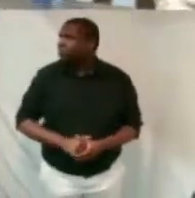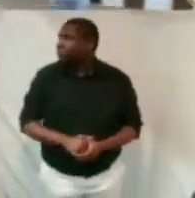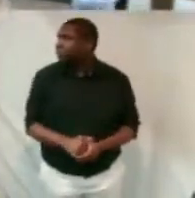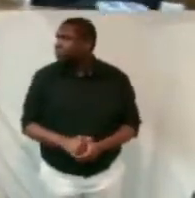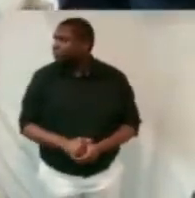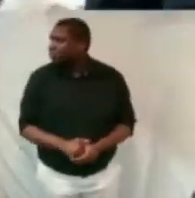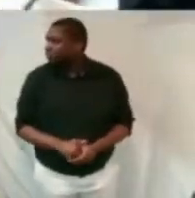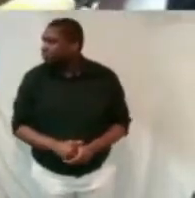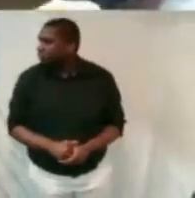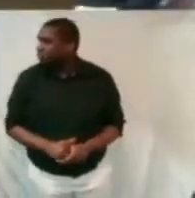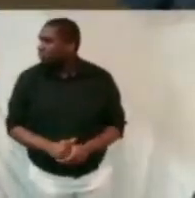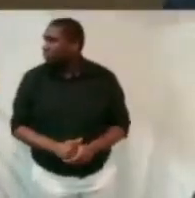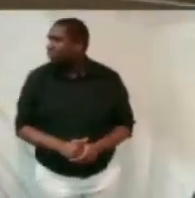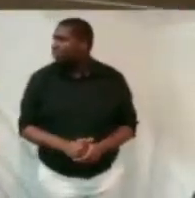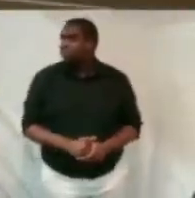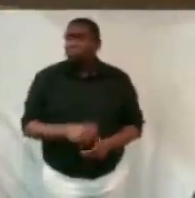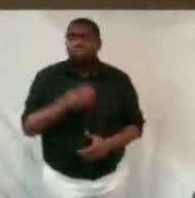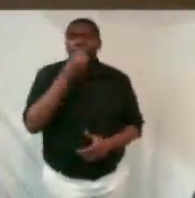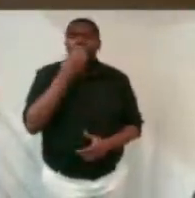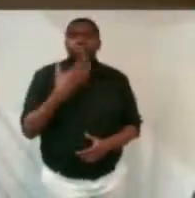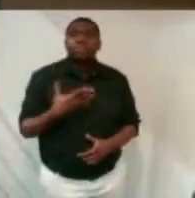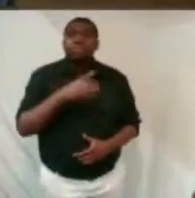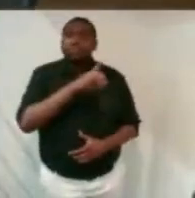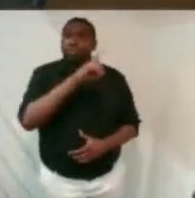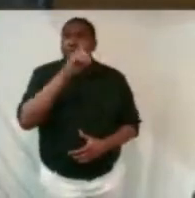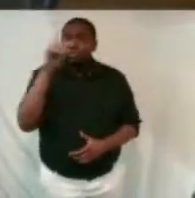Bom dia a todos.